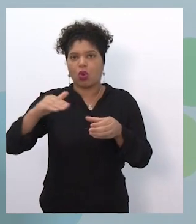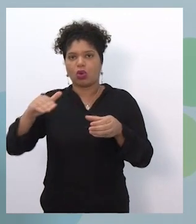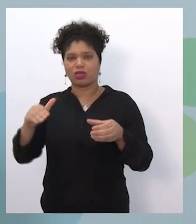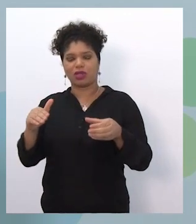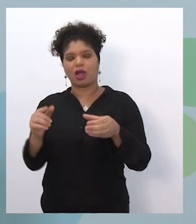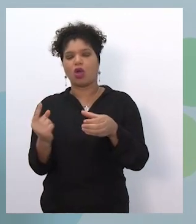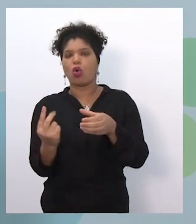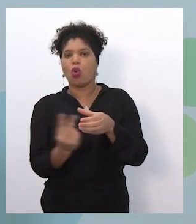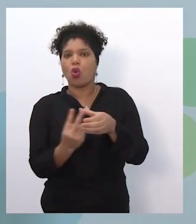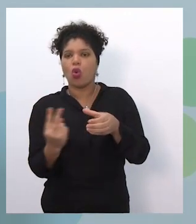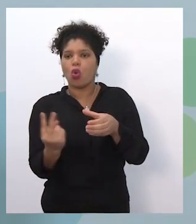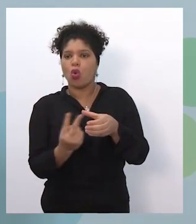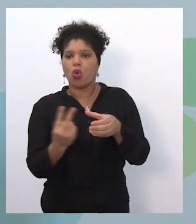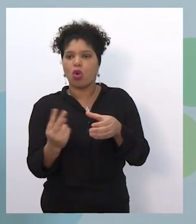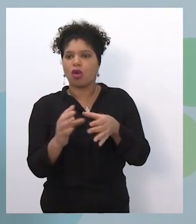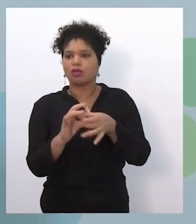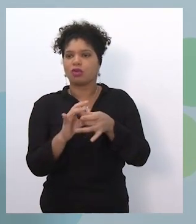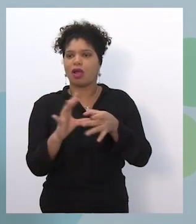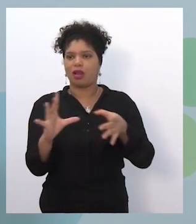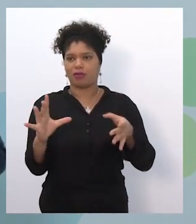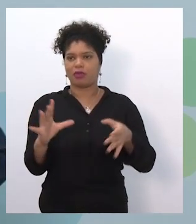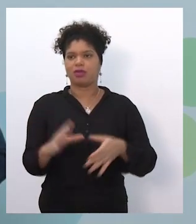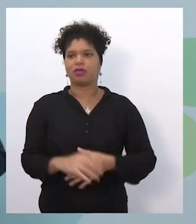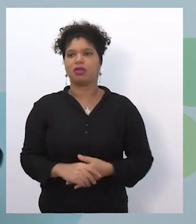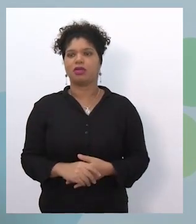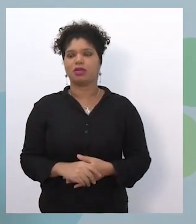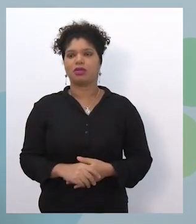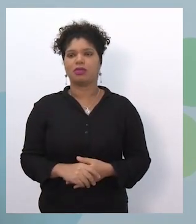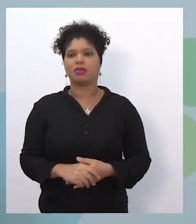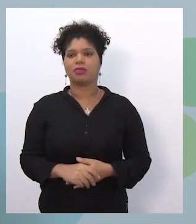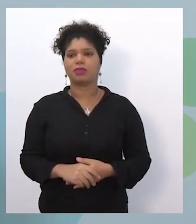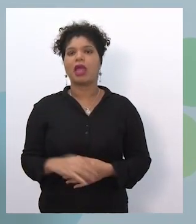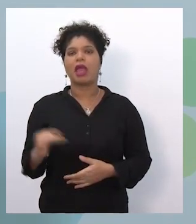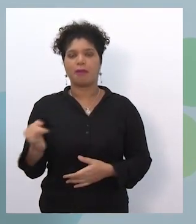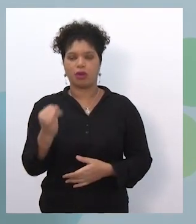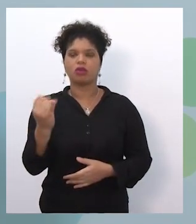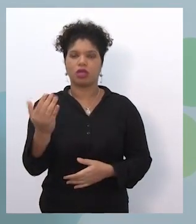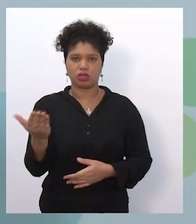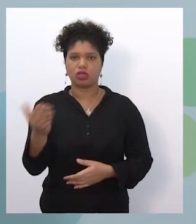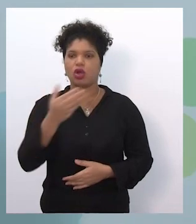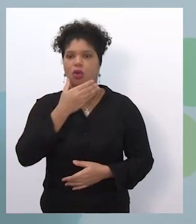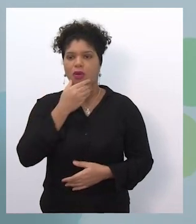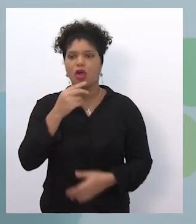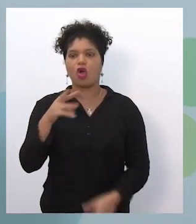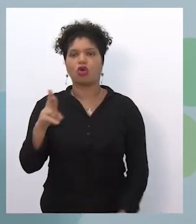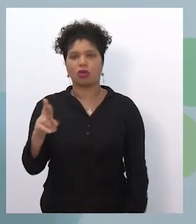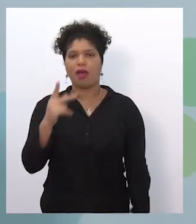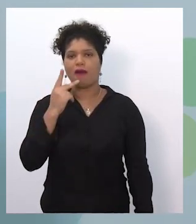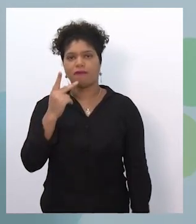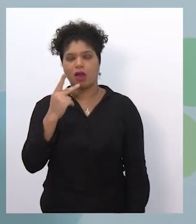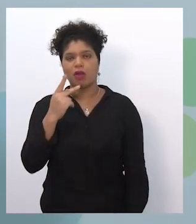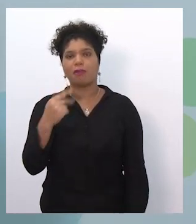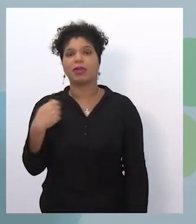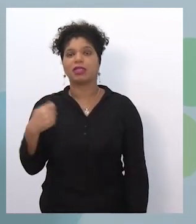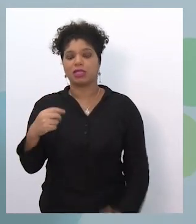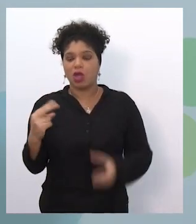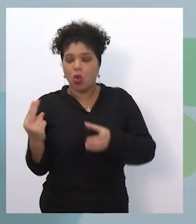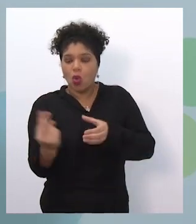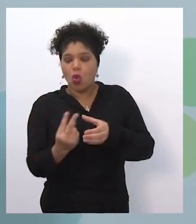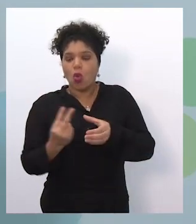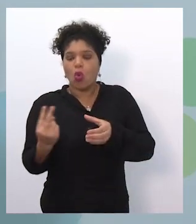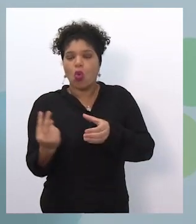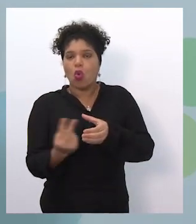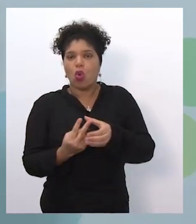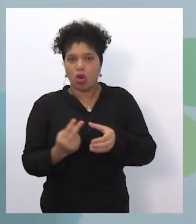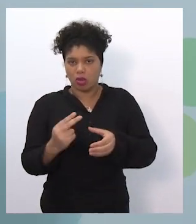importante sempre a gente, né, falar sobre o que o Rodrigo falou, respirar bem, né, o computador.